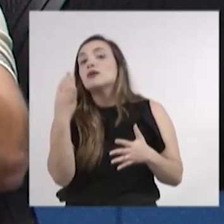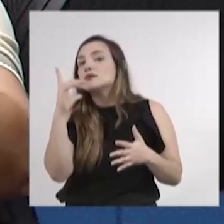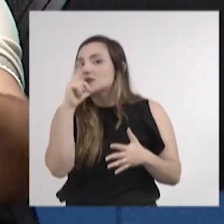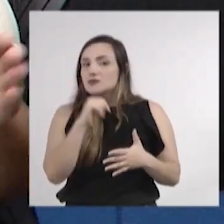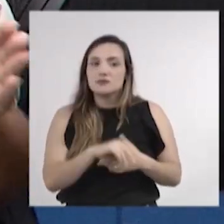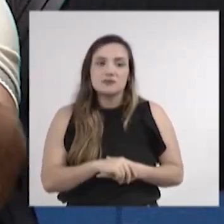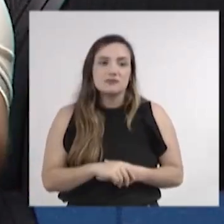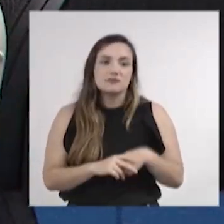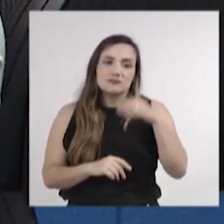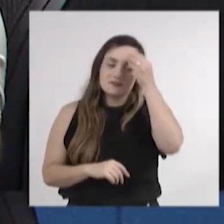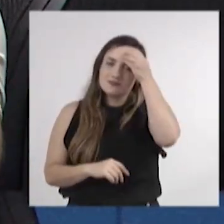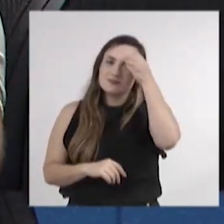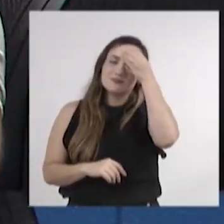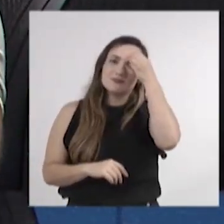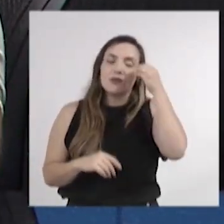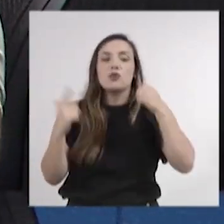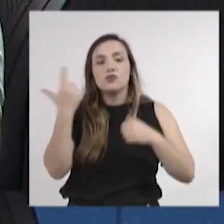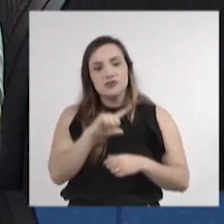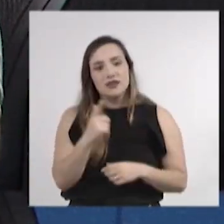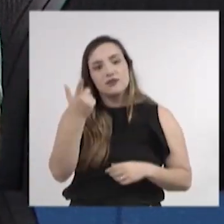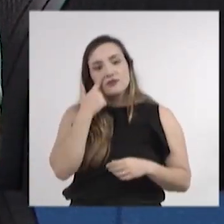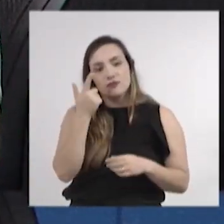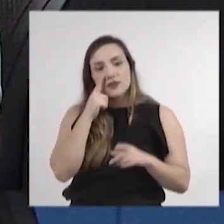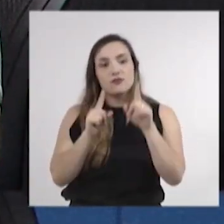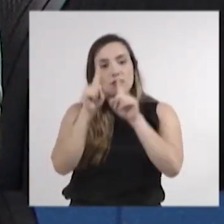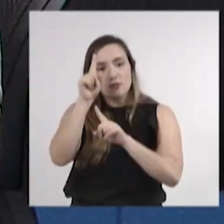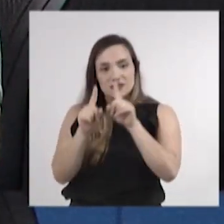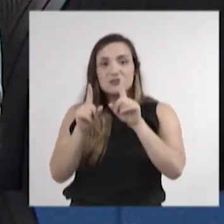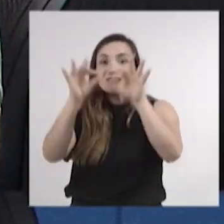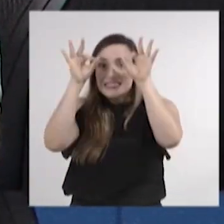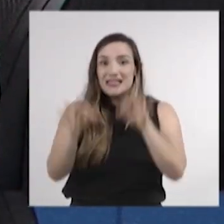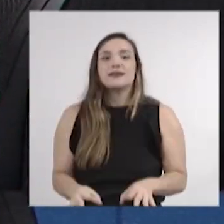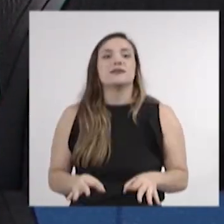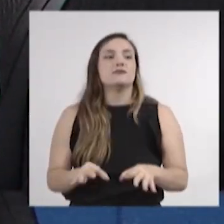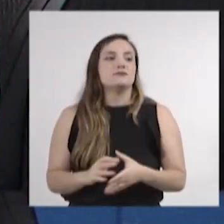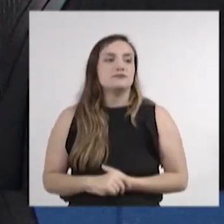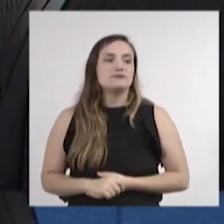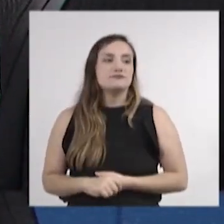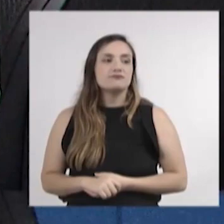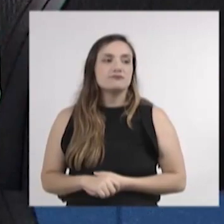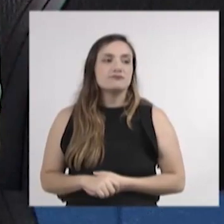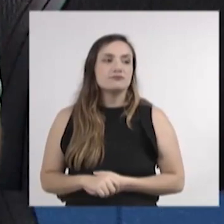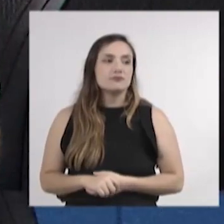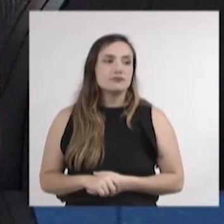consegue corrigir toda a nossa série histórica com dados mais realistas.